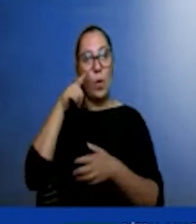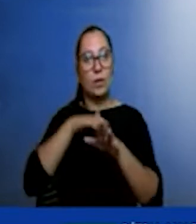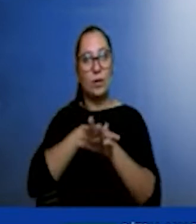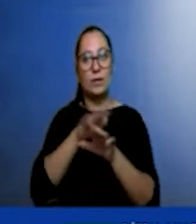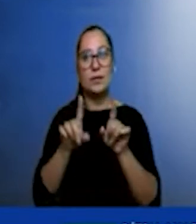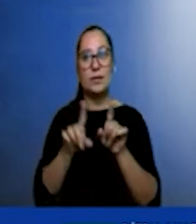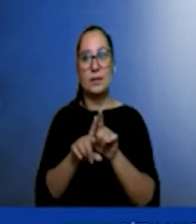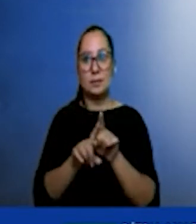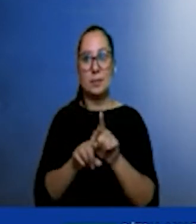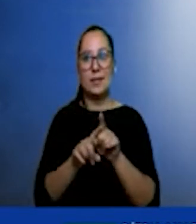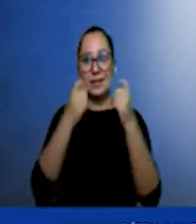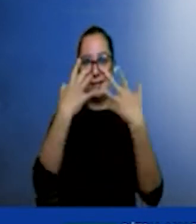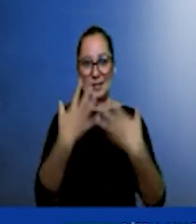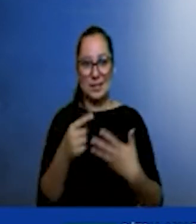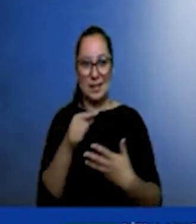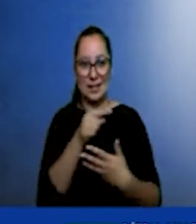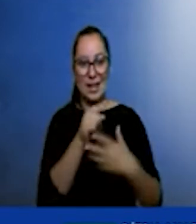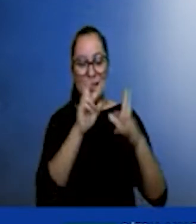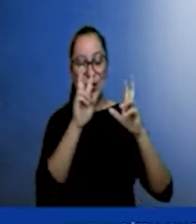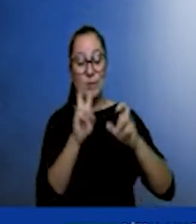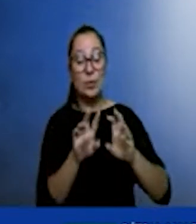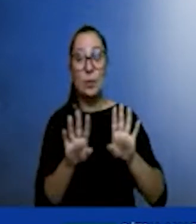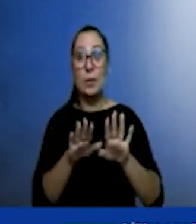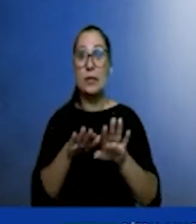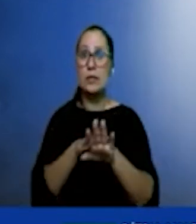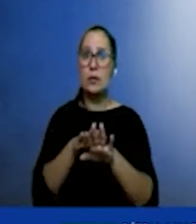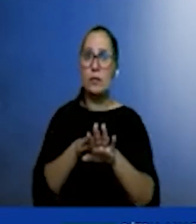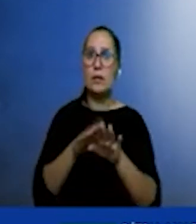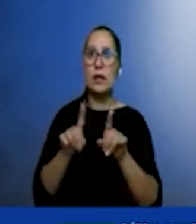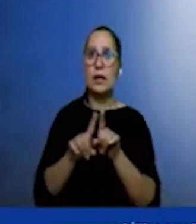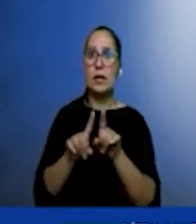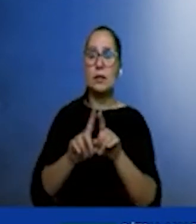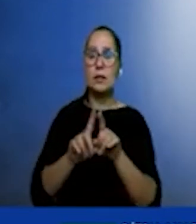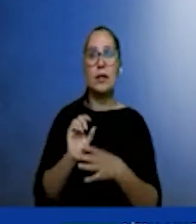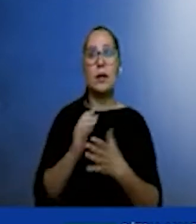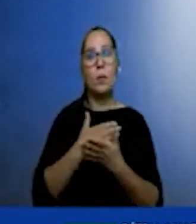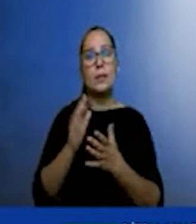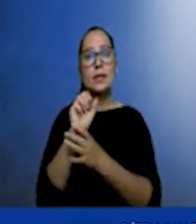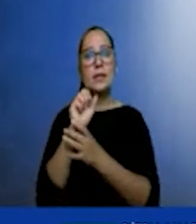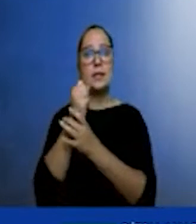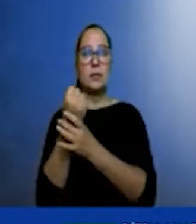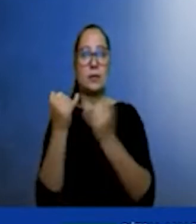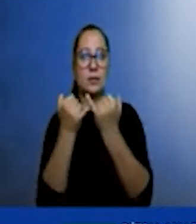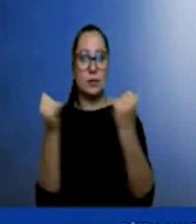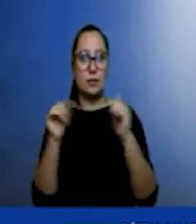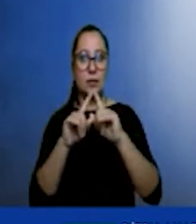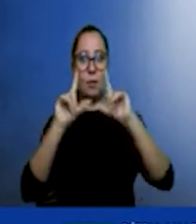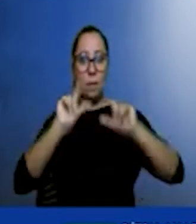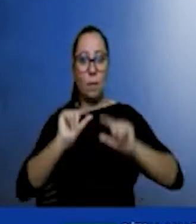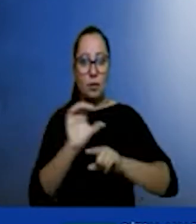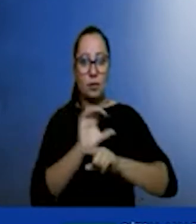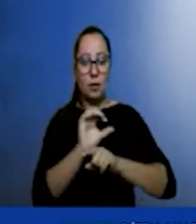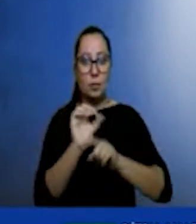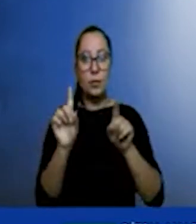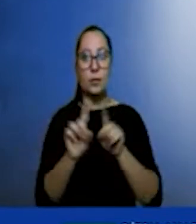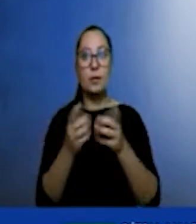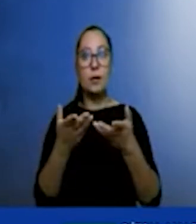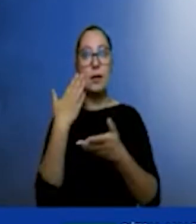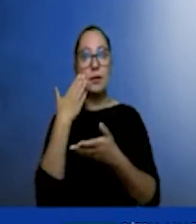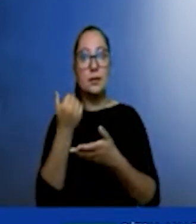sobre isso. Mas conversar bastante com segurança energética, com baixo carbono, e eu queria saber também se